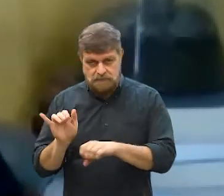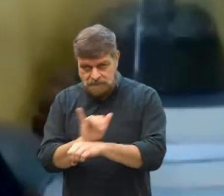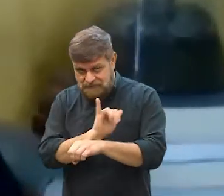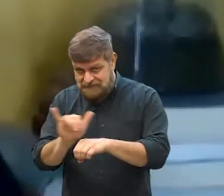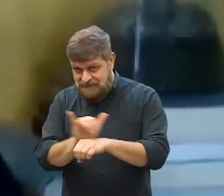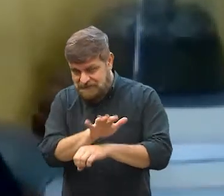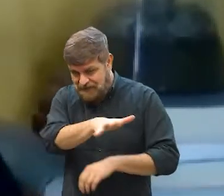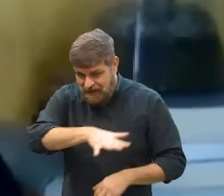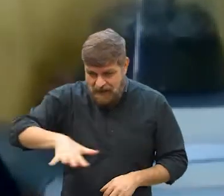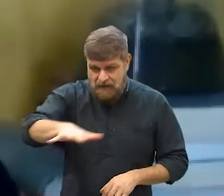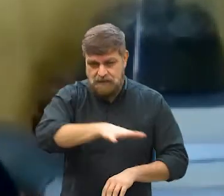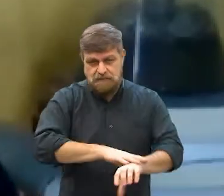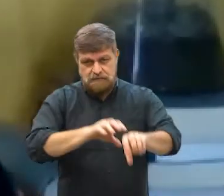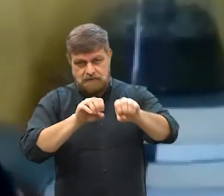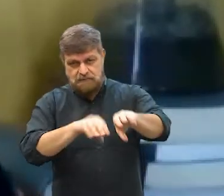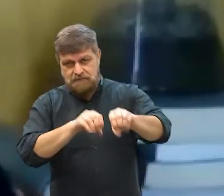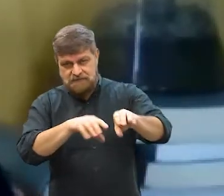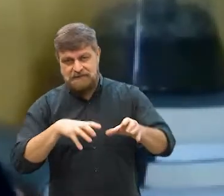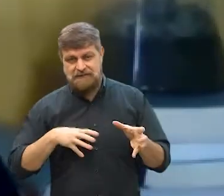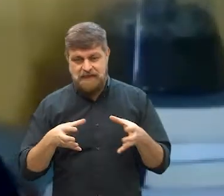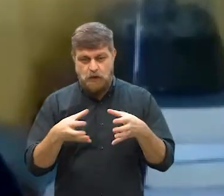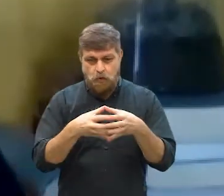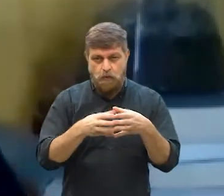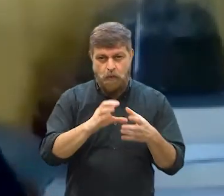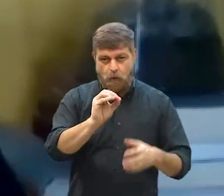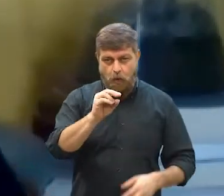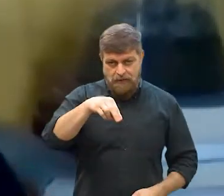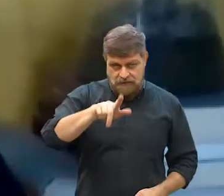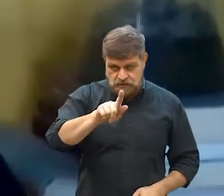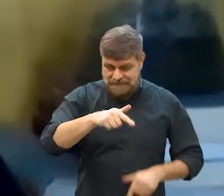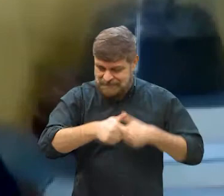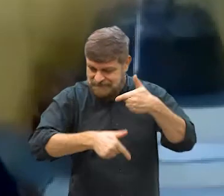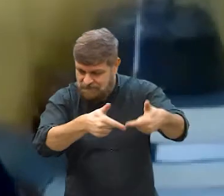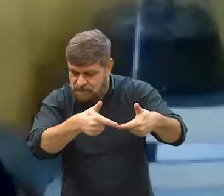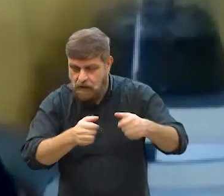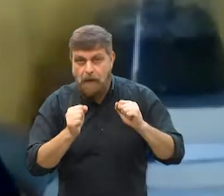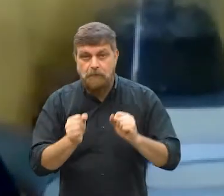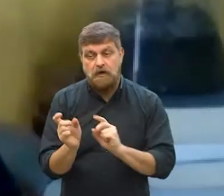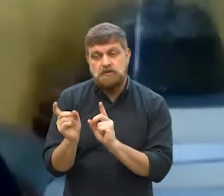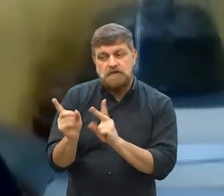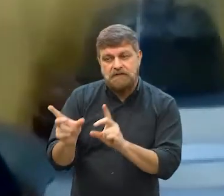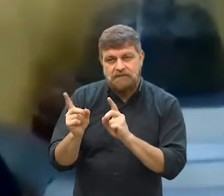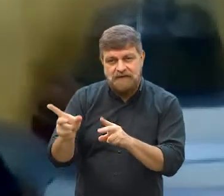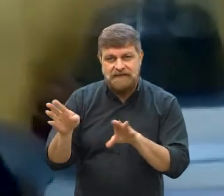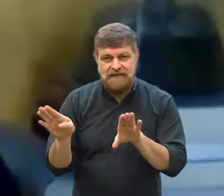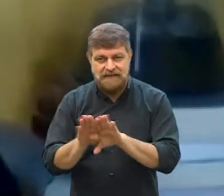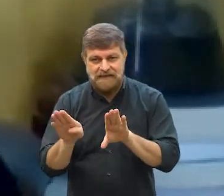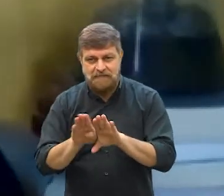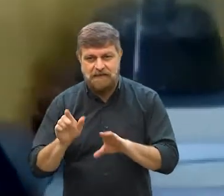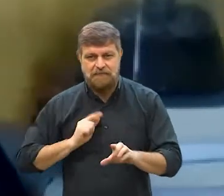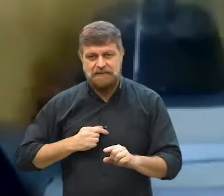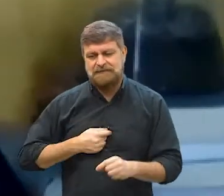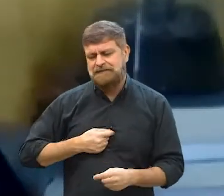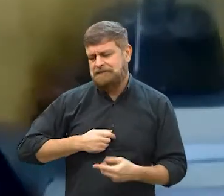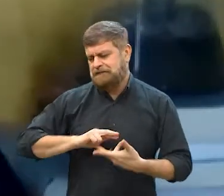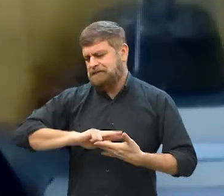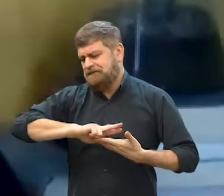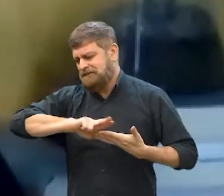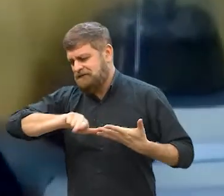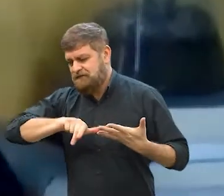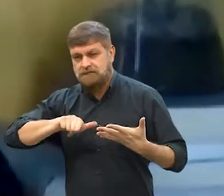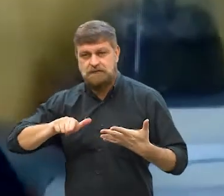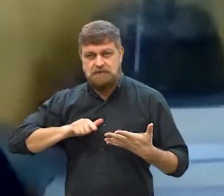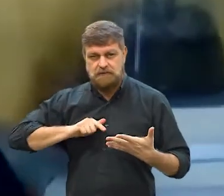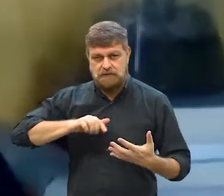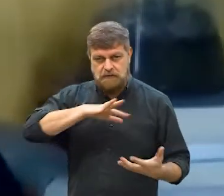ferramenta um espaço grande você tem muitas honras que estão trabalhando você tem produtos que podem ser vendidos você tem que sérios que podem ser feitas em tem